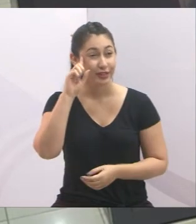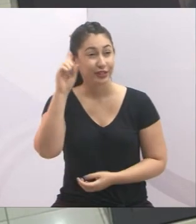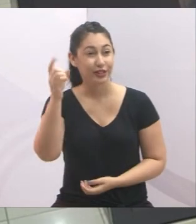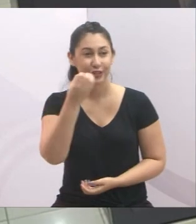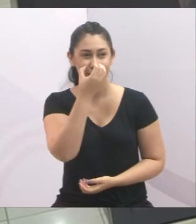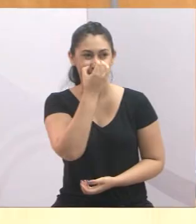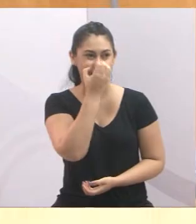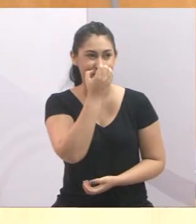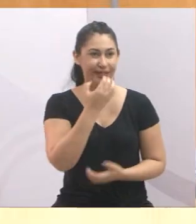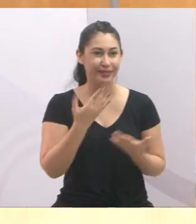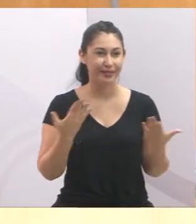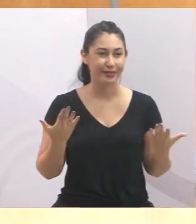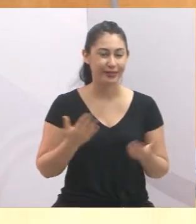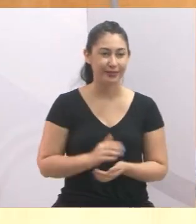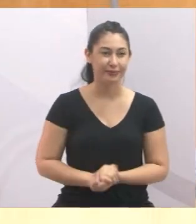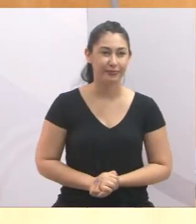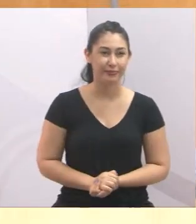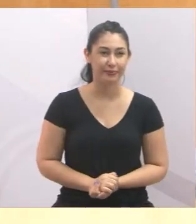aí para todos.